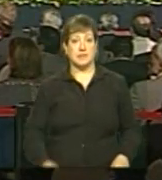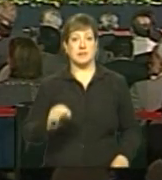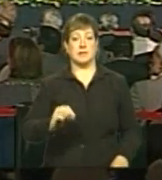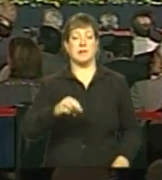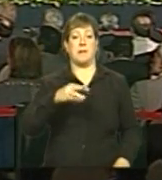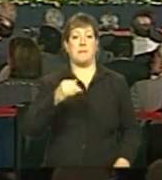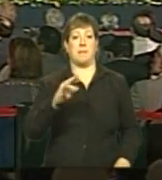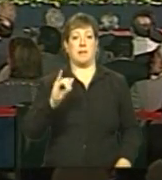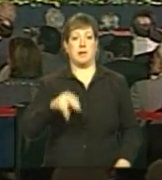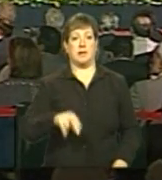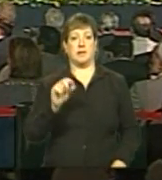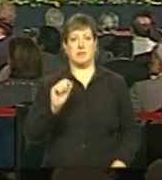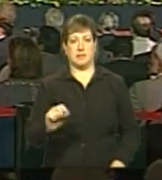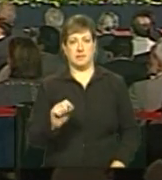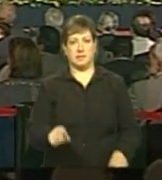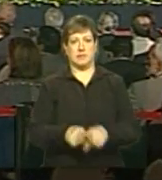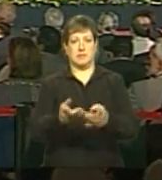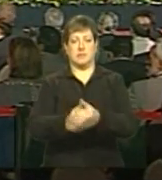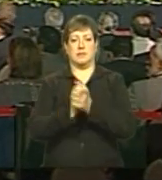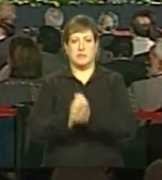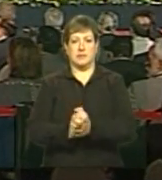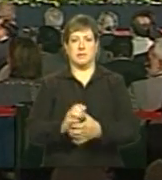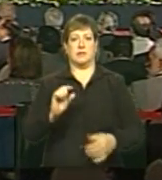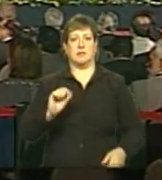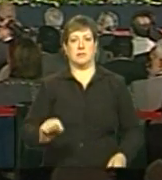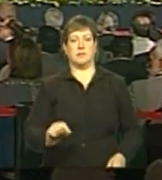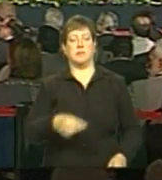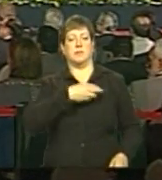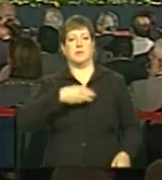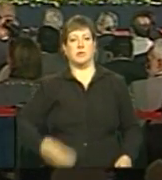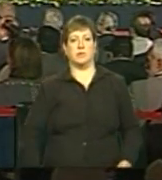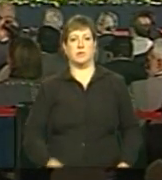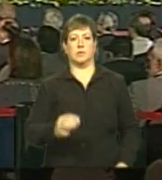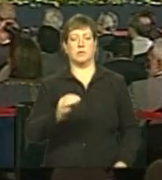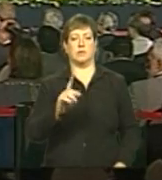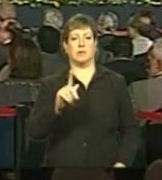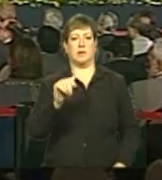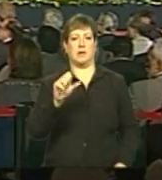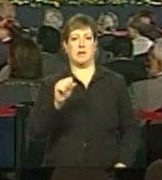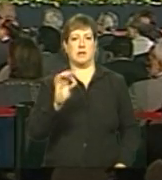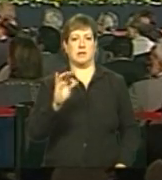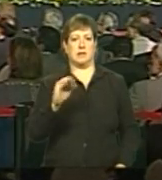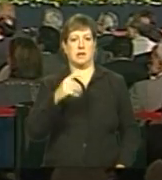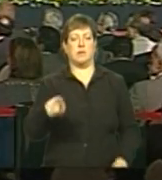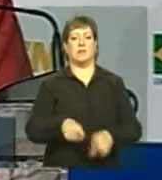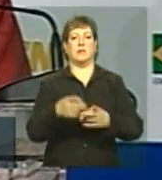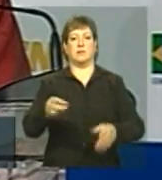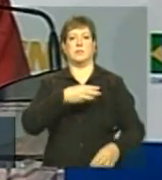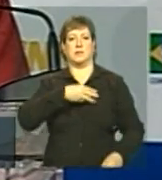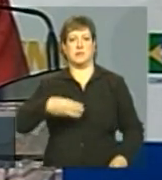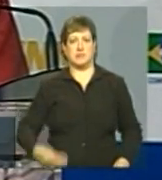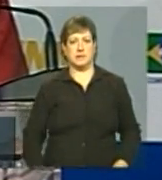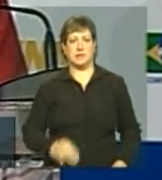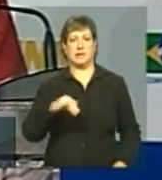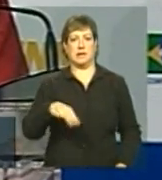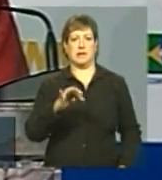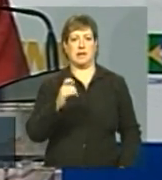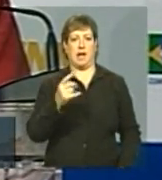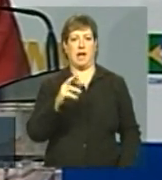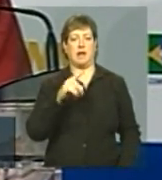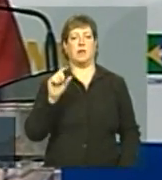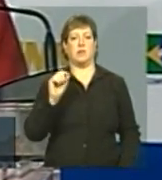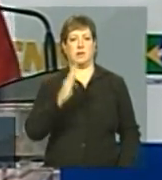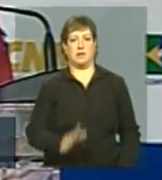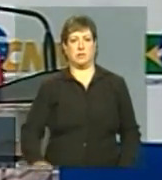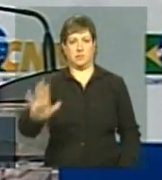Belchior, o ministro do Turismo, Gastão Dias Vieira, o ministro da Integração Nacional, Fernando